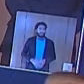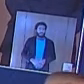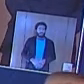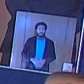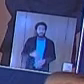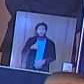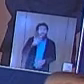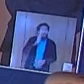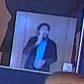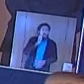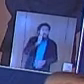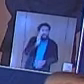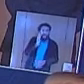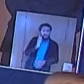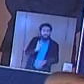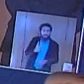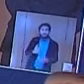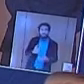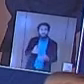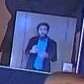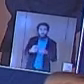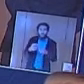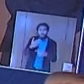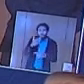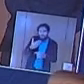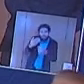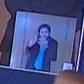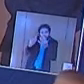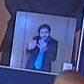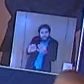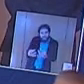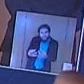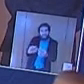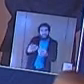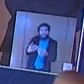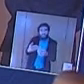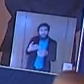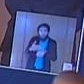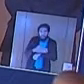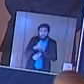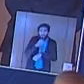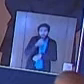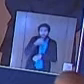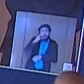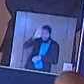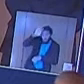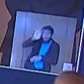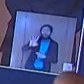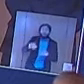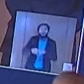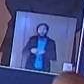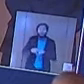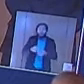faziam para tentar saber informações tanto da vereadora como da sua rotina.